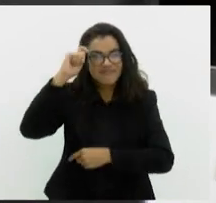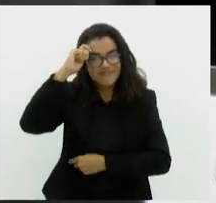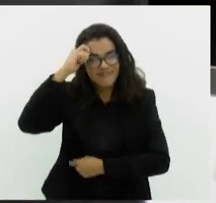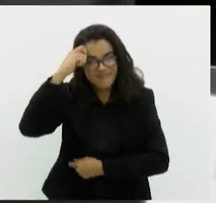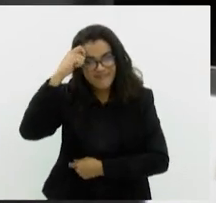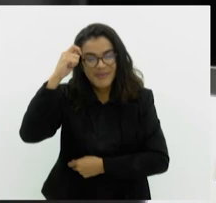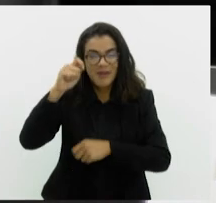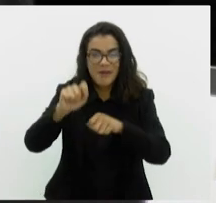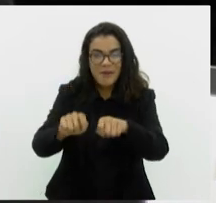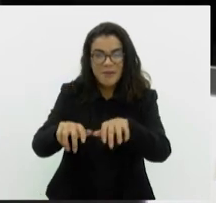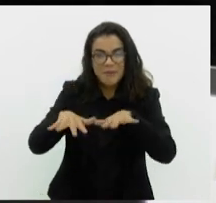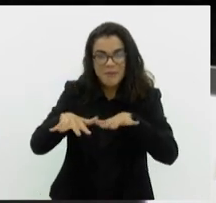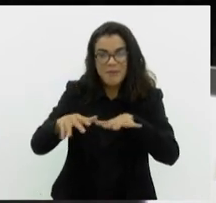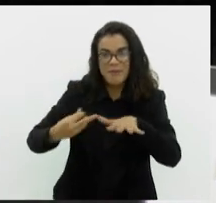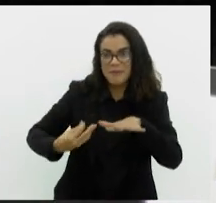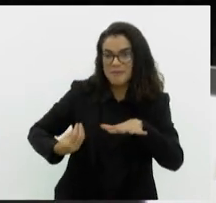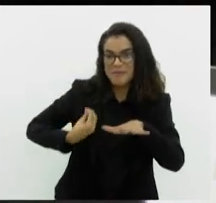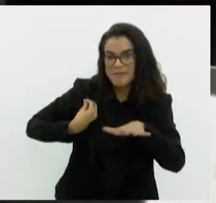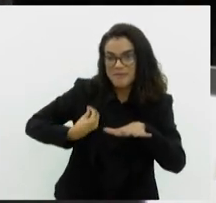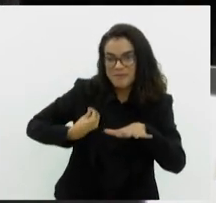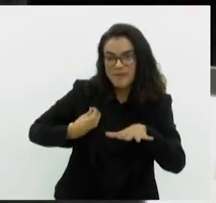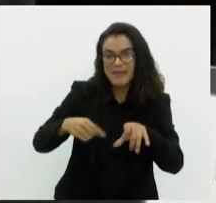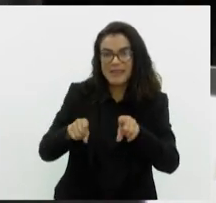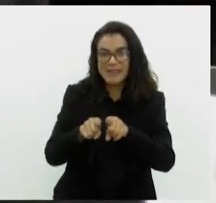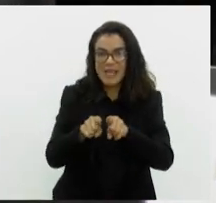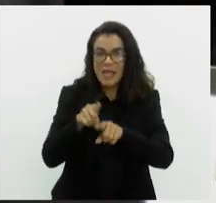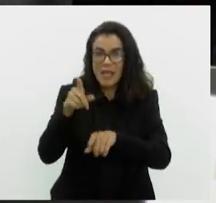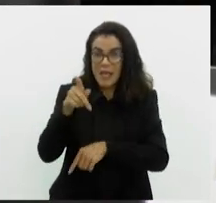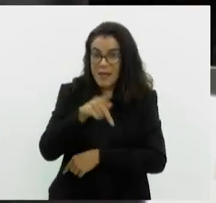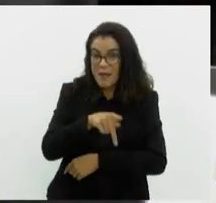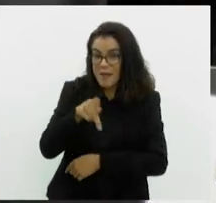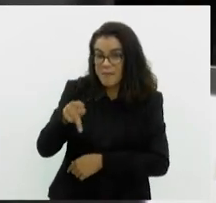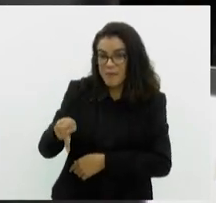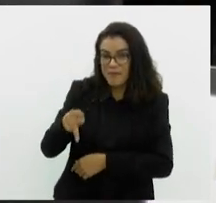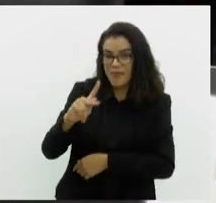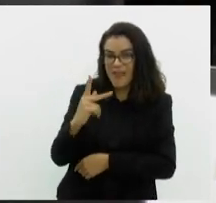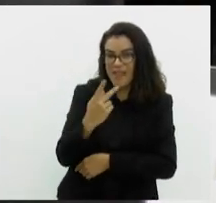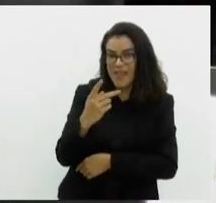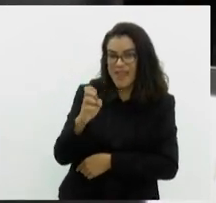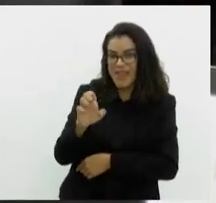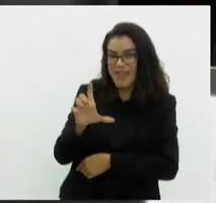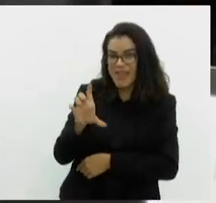o público presente e ter a professora Helena